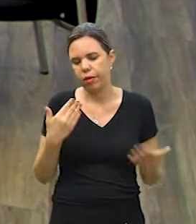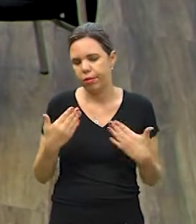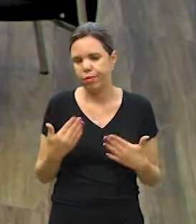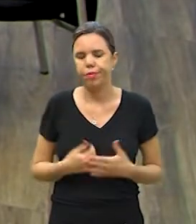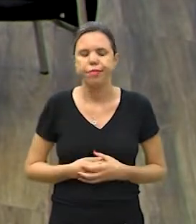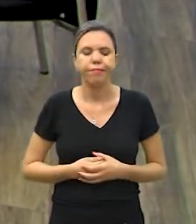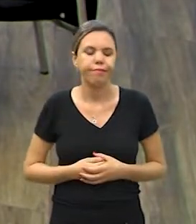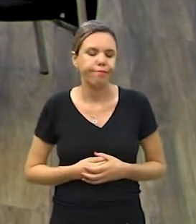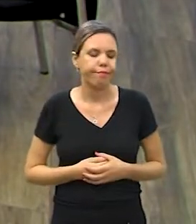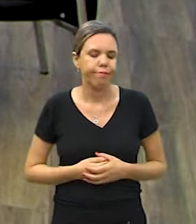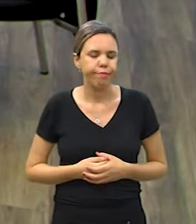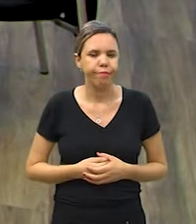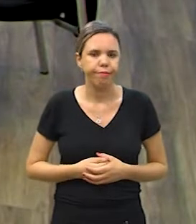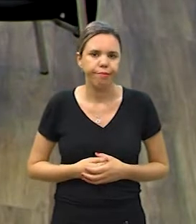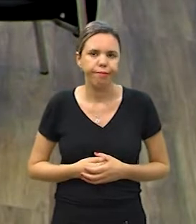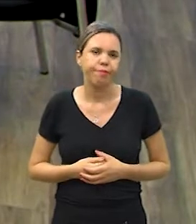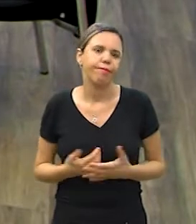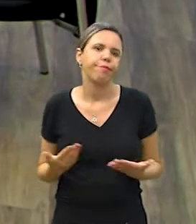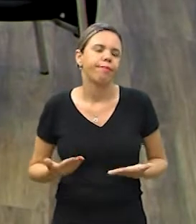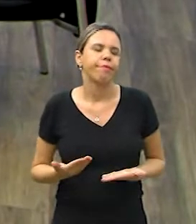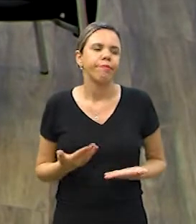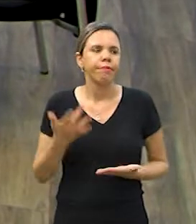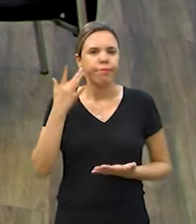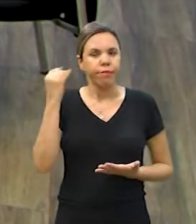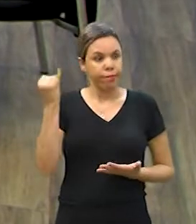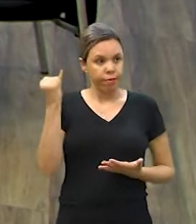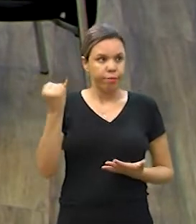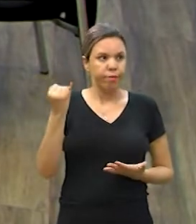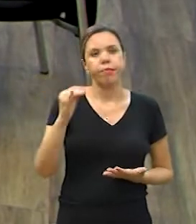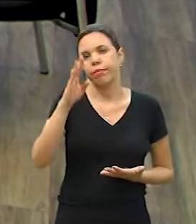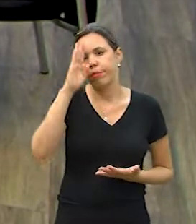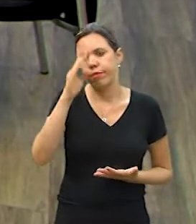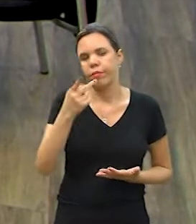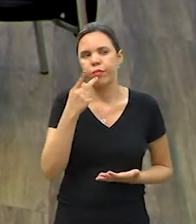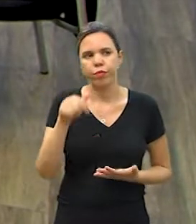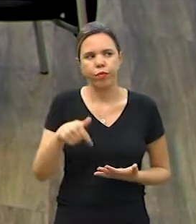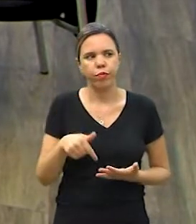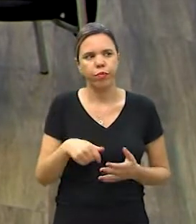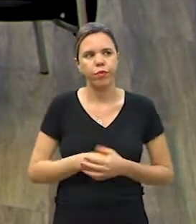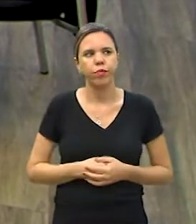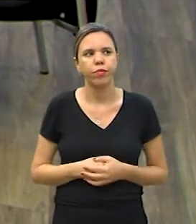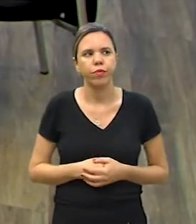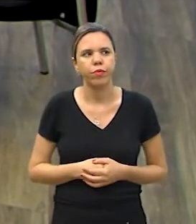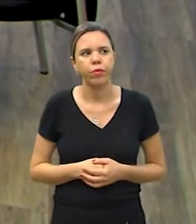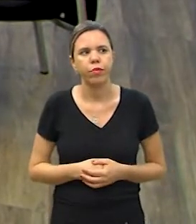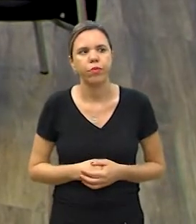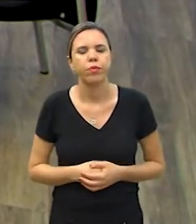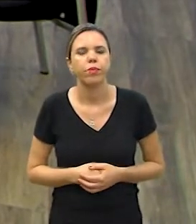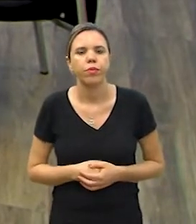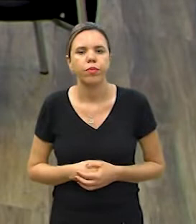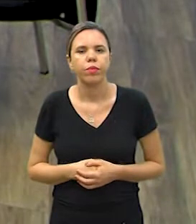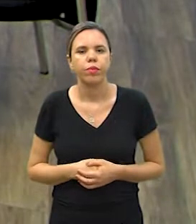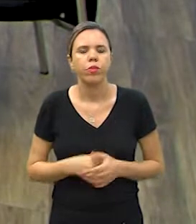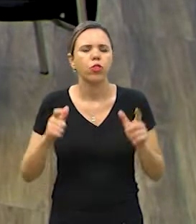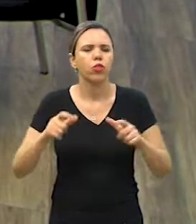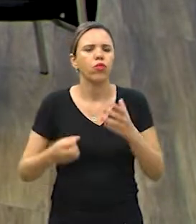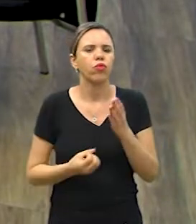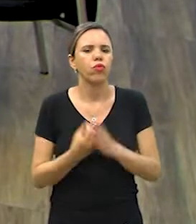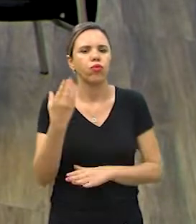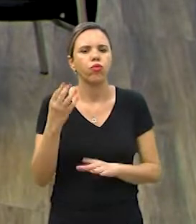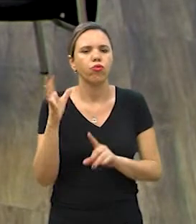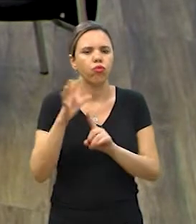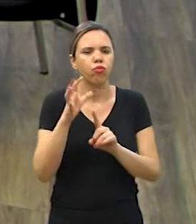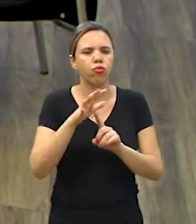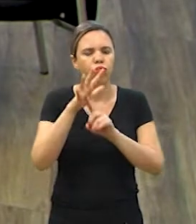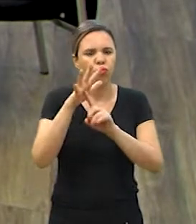debate. Exatamente. Não, agora, é importante destacar, né, nessa questão da onde vêm